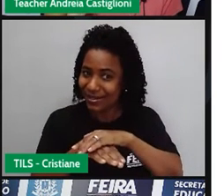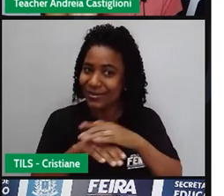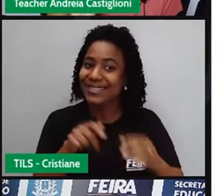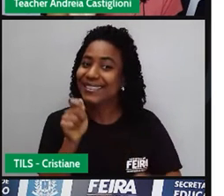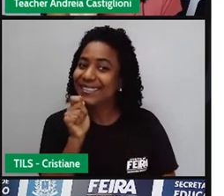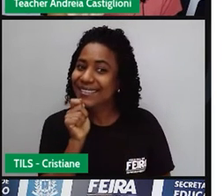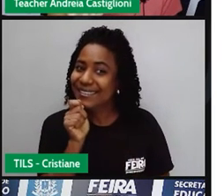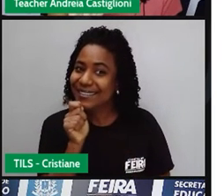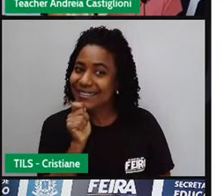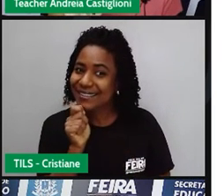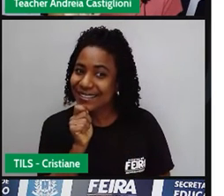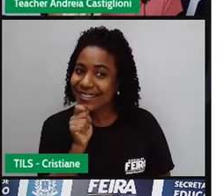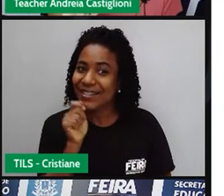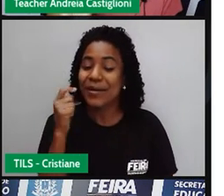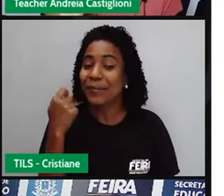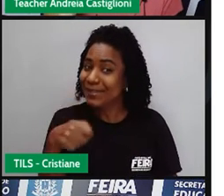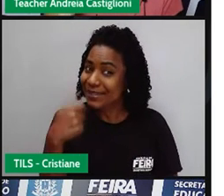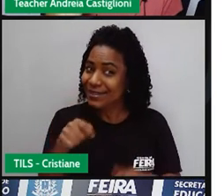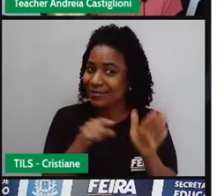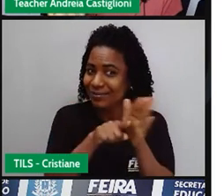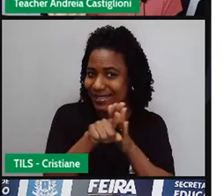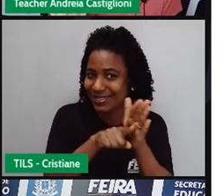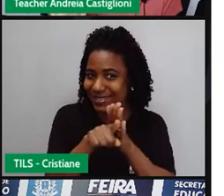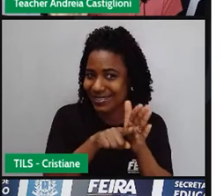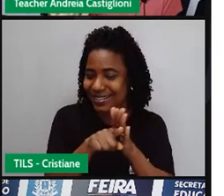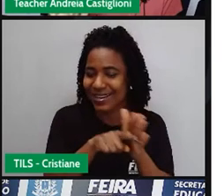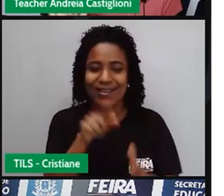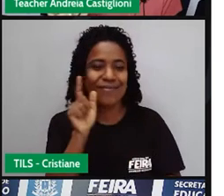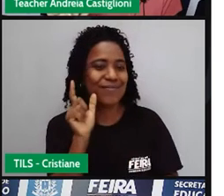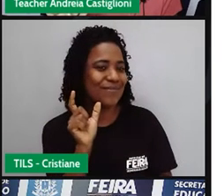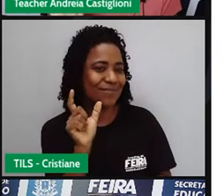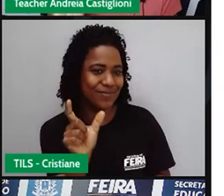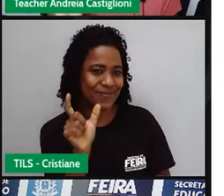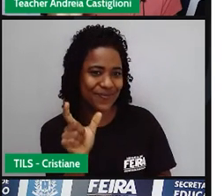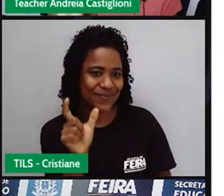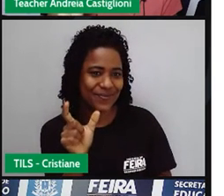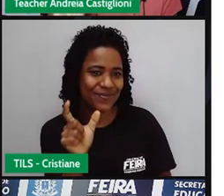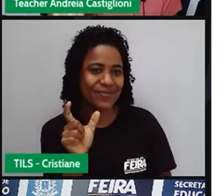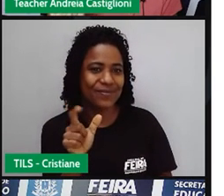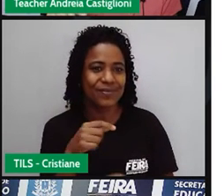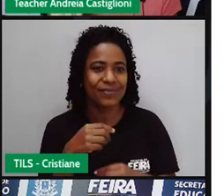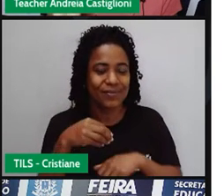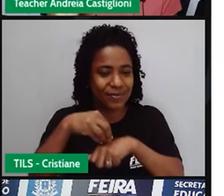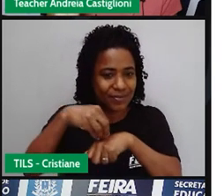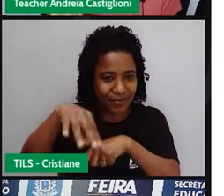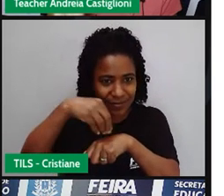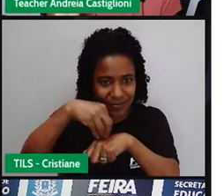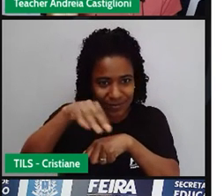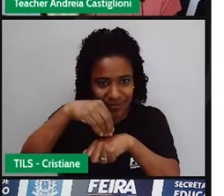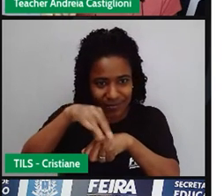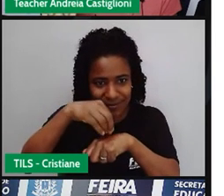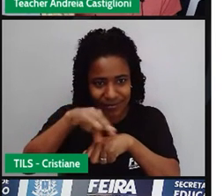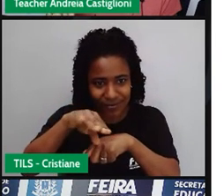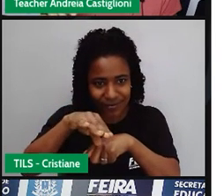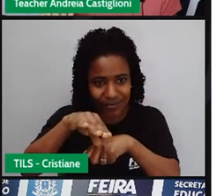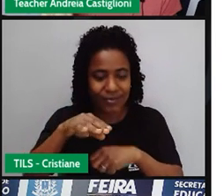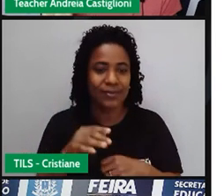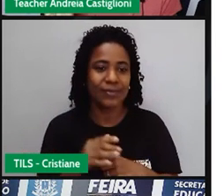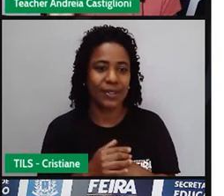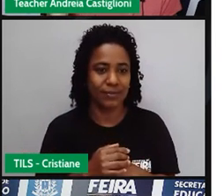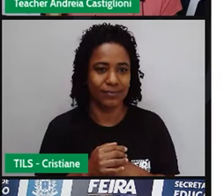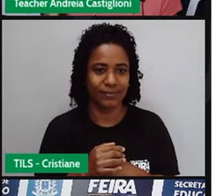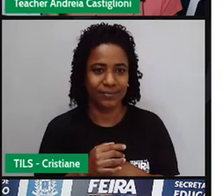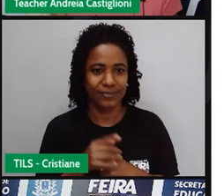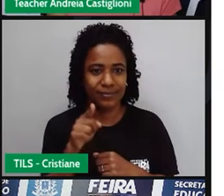mas eu vou dar uma dica né para vocês acessarem isso eles podem estar utilizando o Google Translator